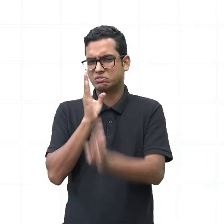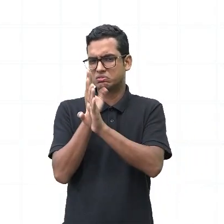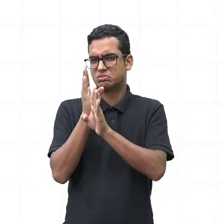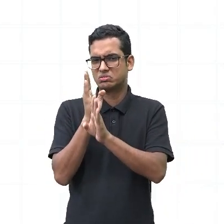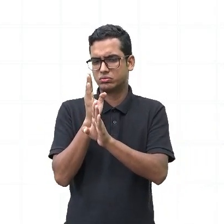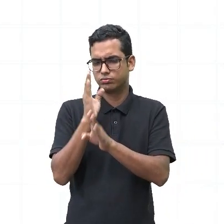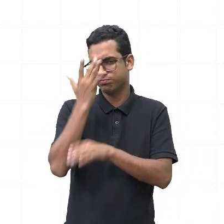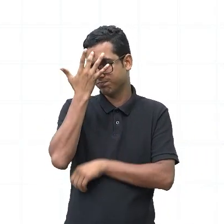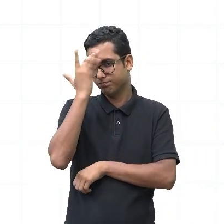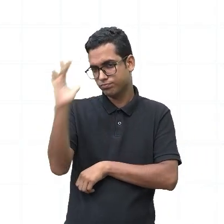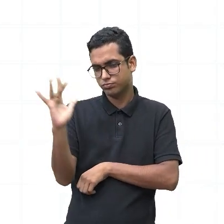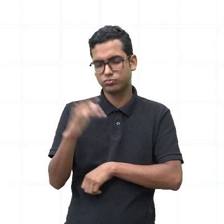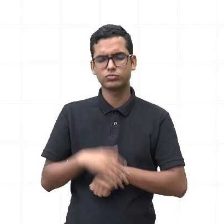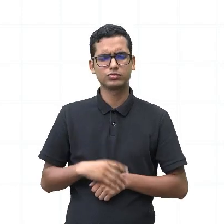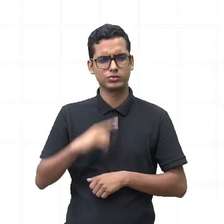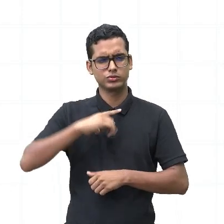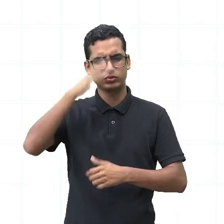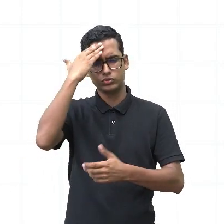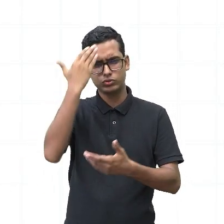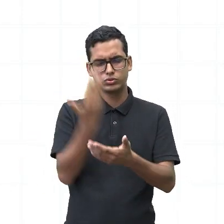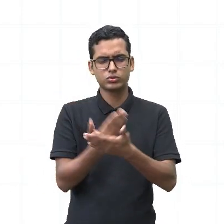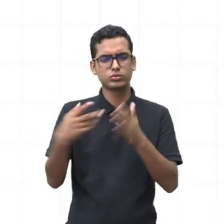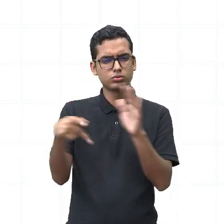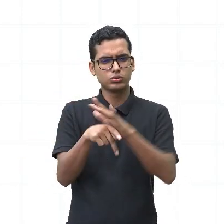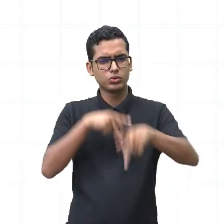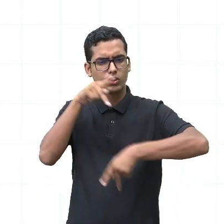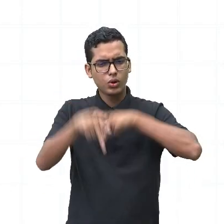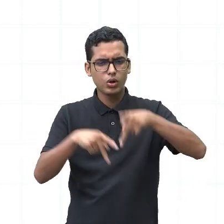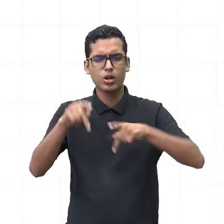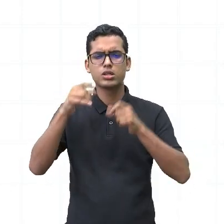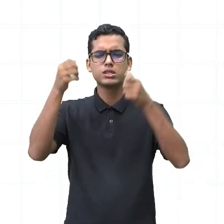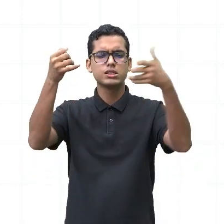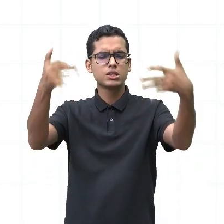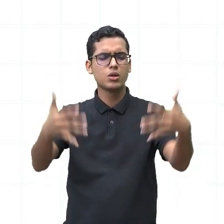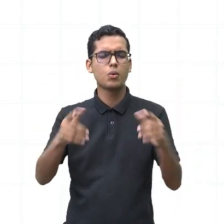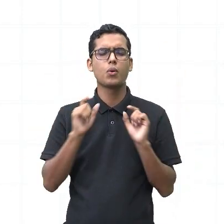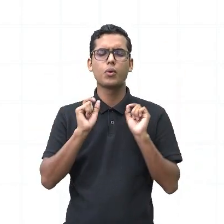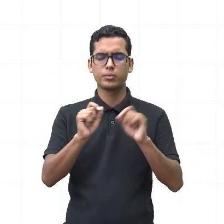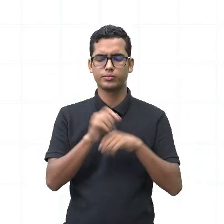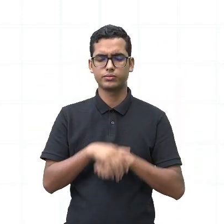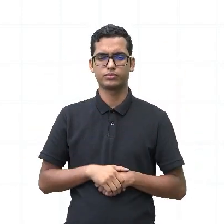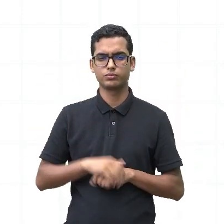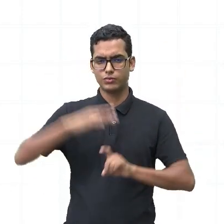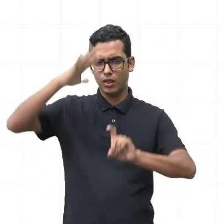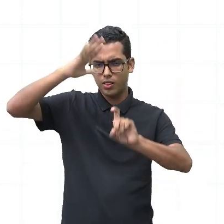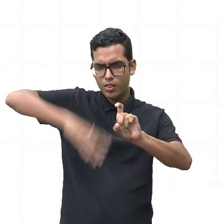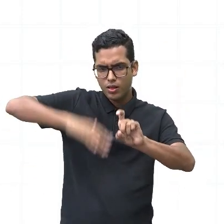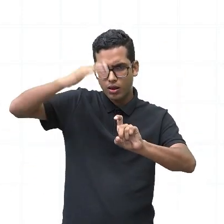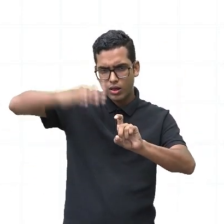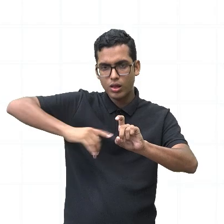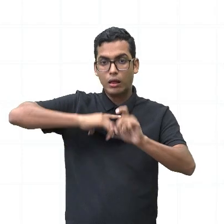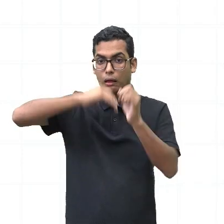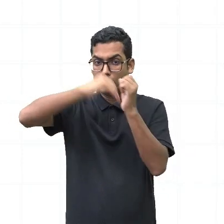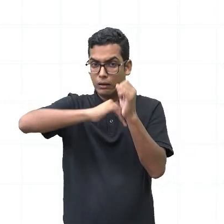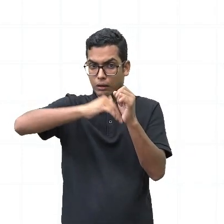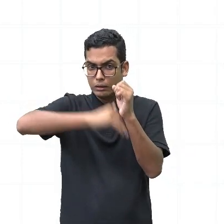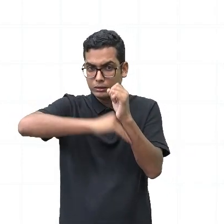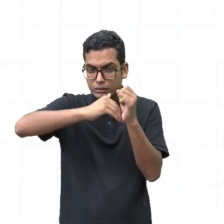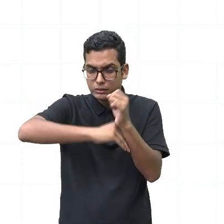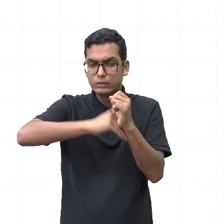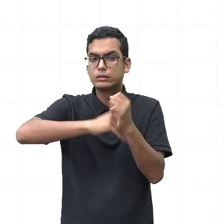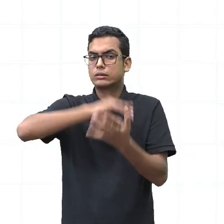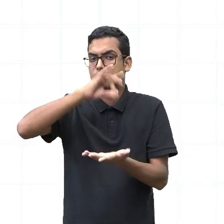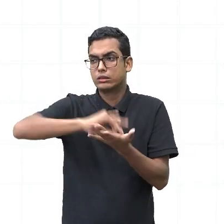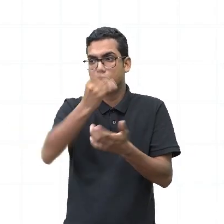acontece. Aí tem as crenças populares que dizem que são algo bem misterioso mesmo, de